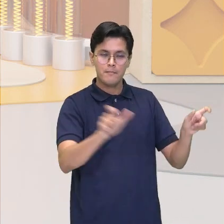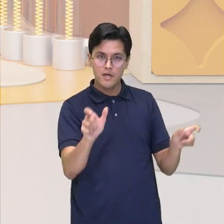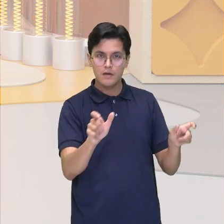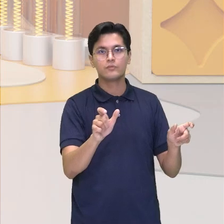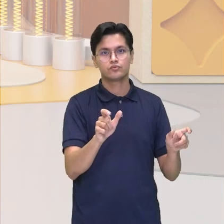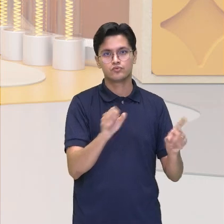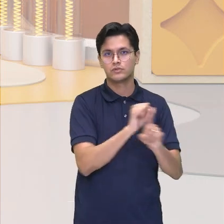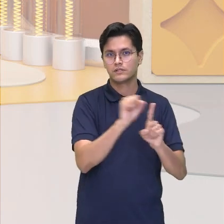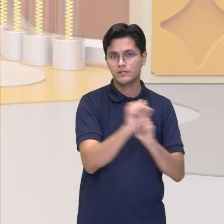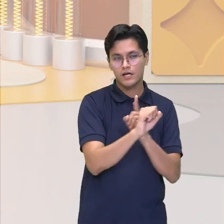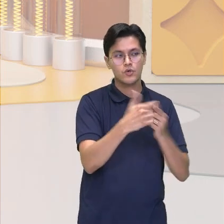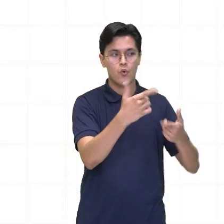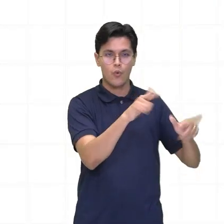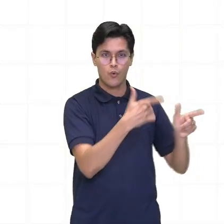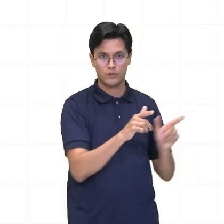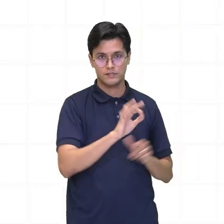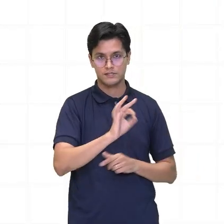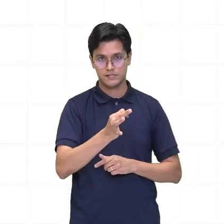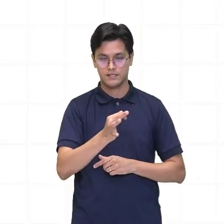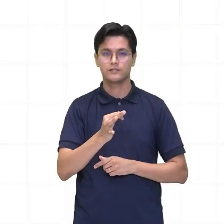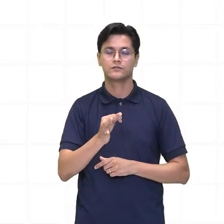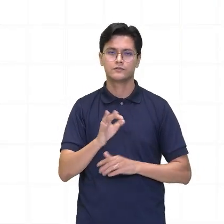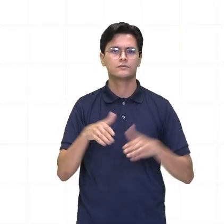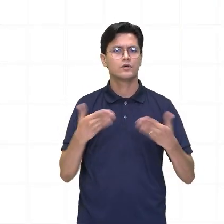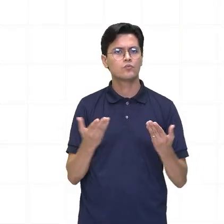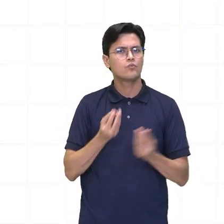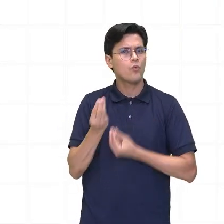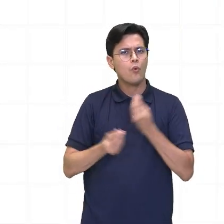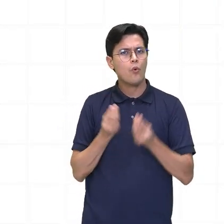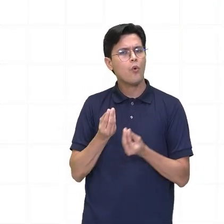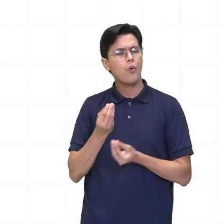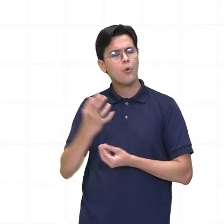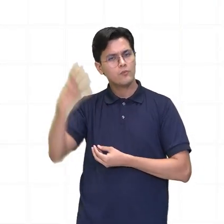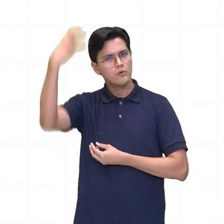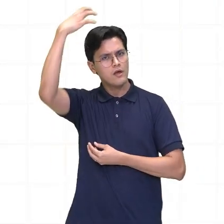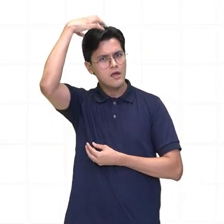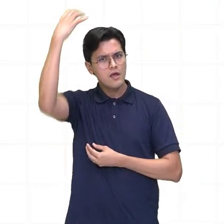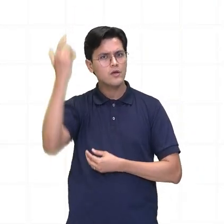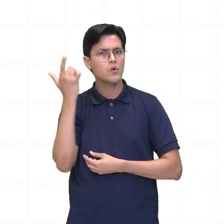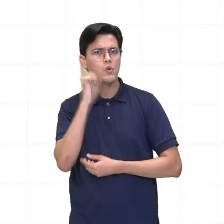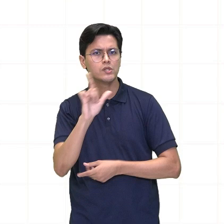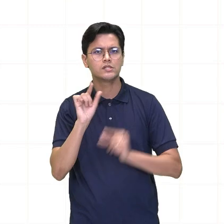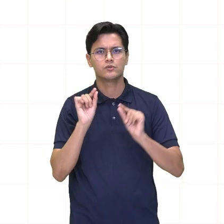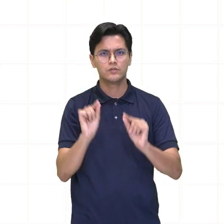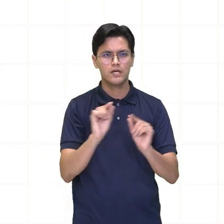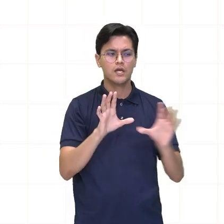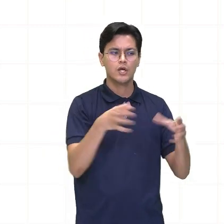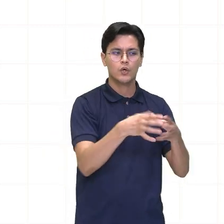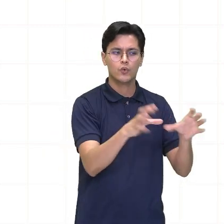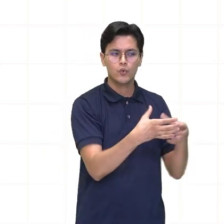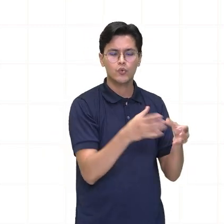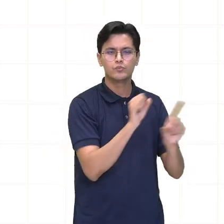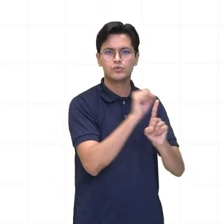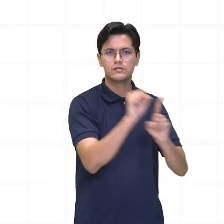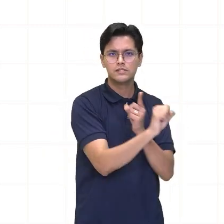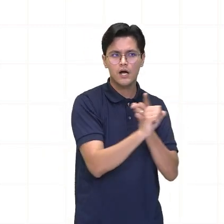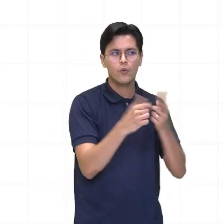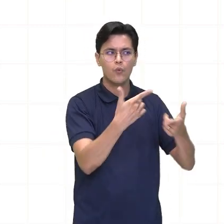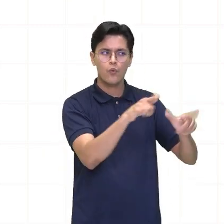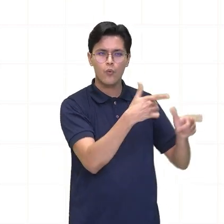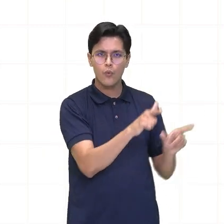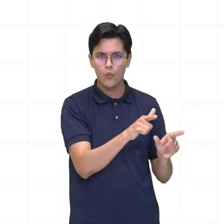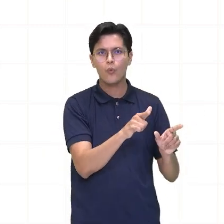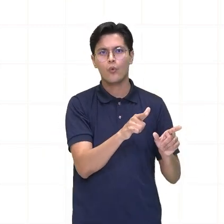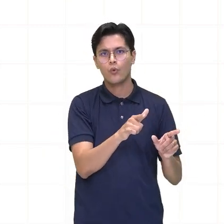essa autoridade do rei? Como é que o rei vai conseguir fazer com que outros grupos sociais o